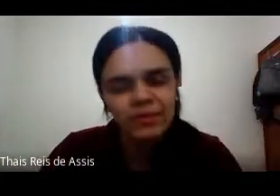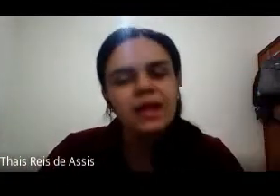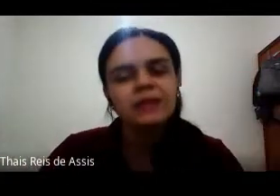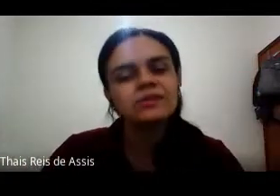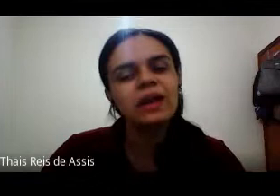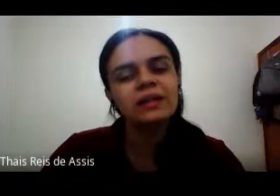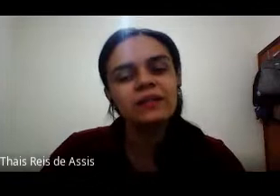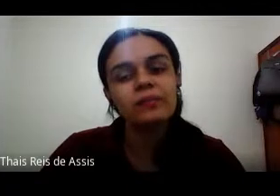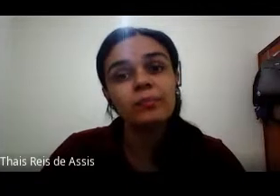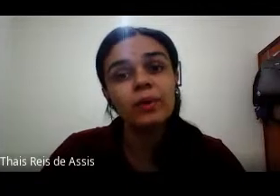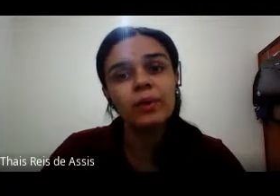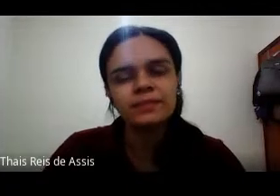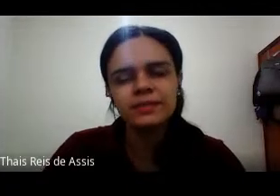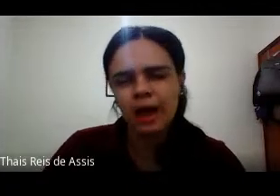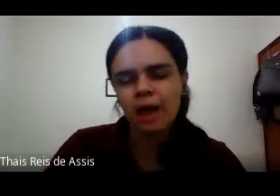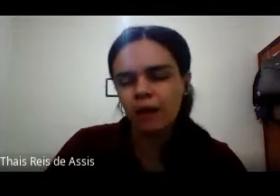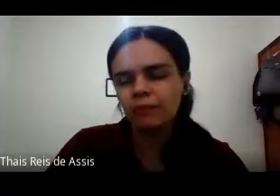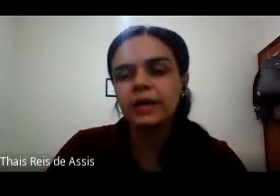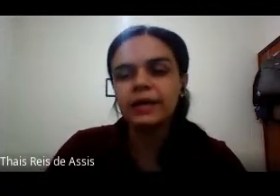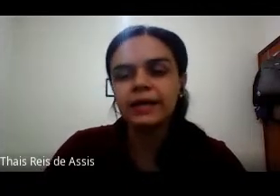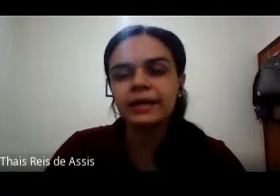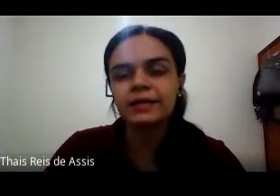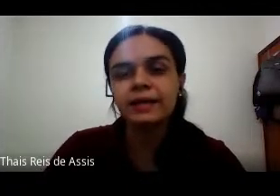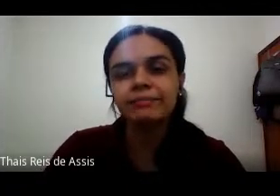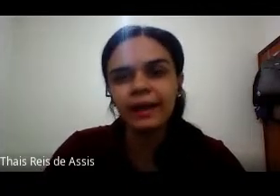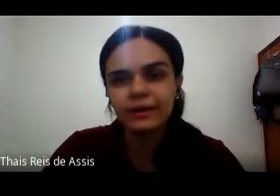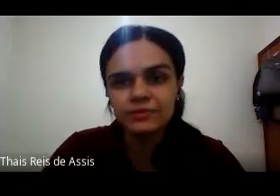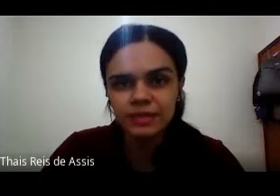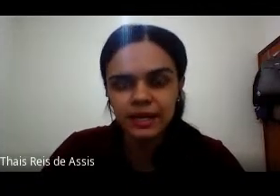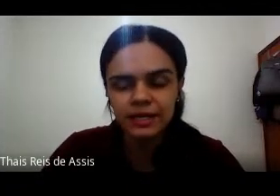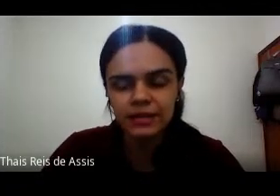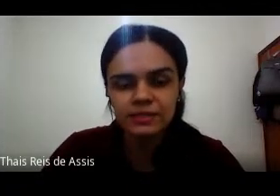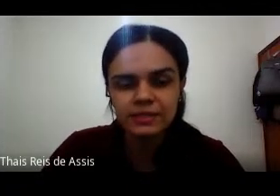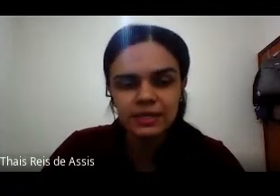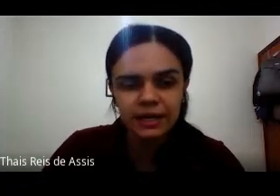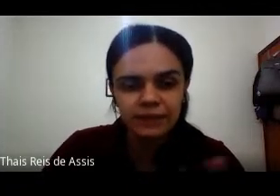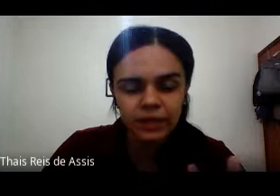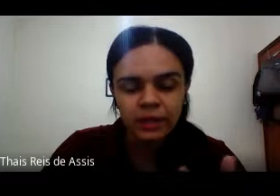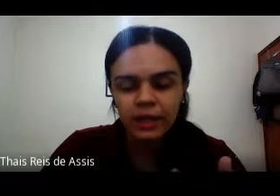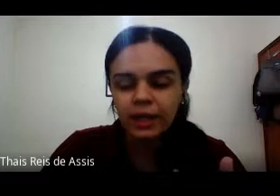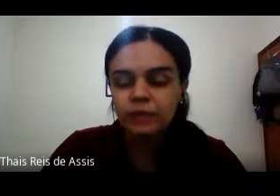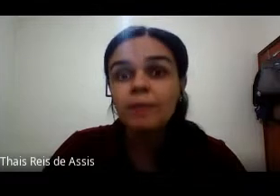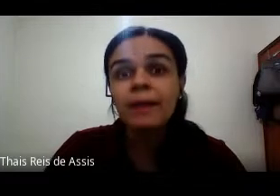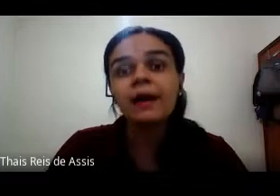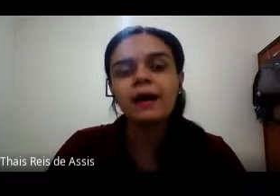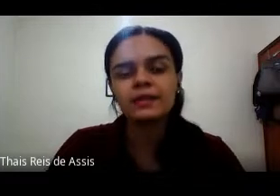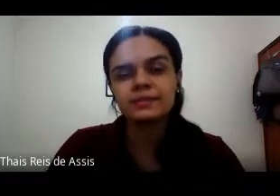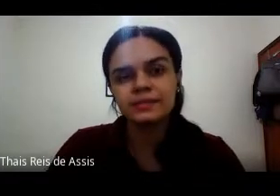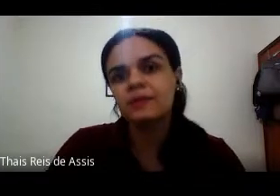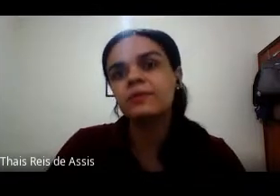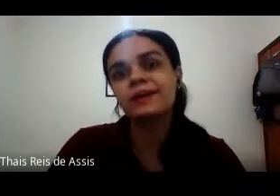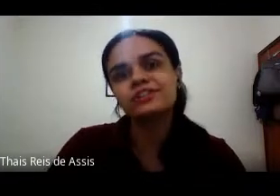alguma. A escola ela deve propiciar ao aluno que ele crie critérios, que ele consiga tomar